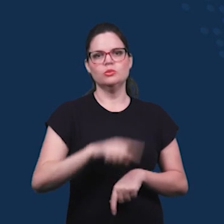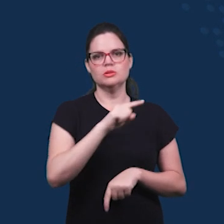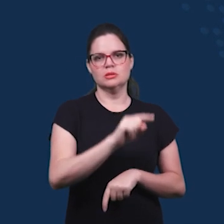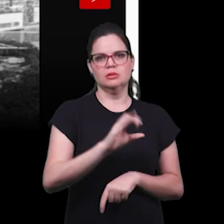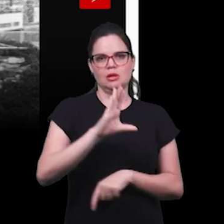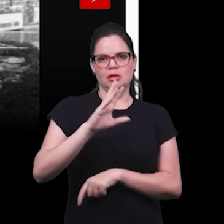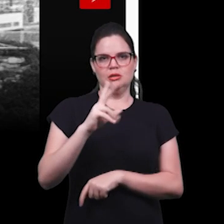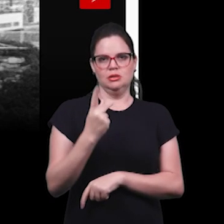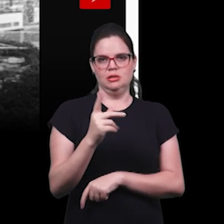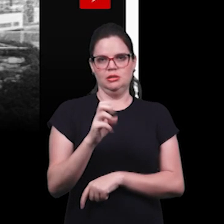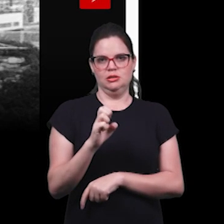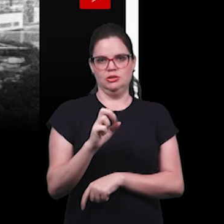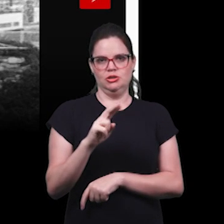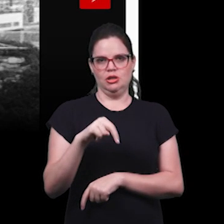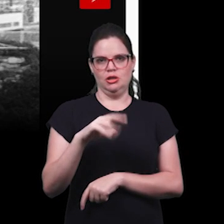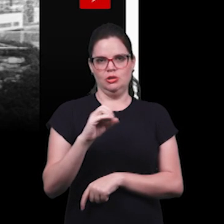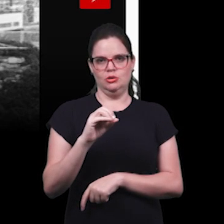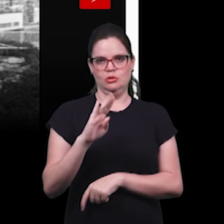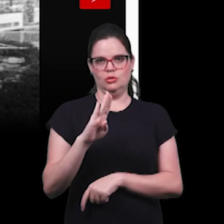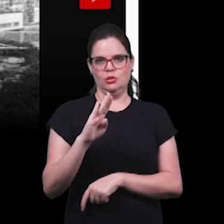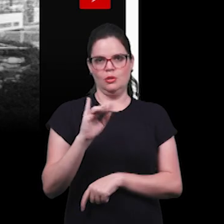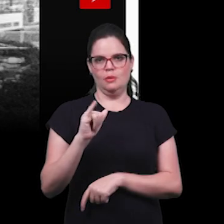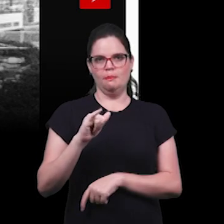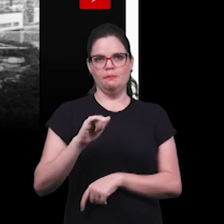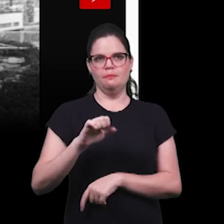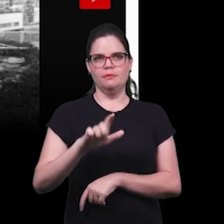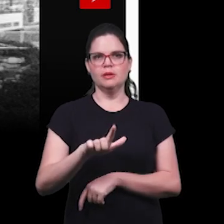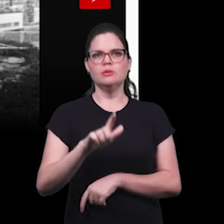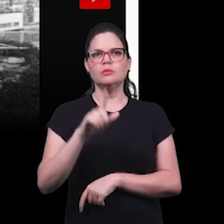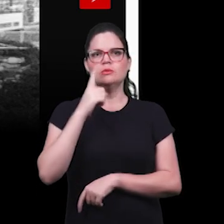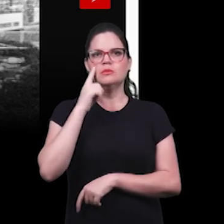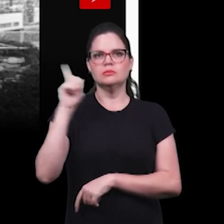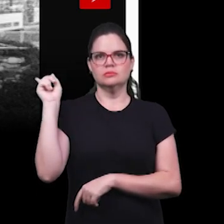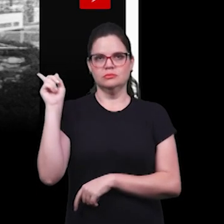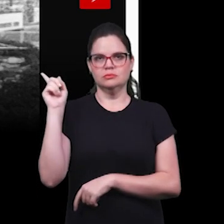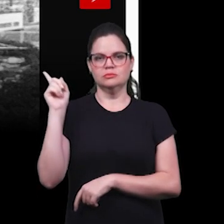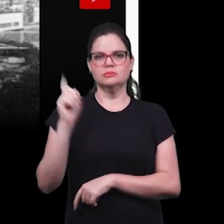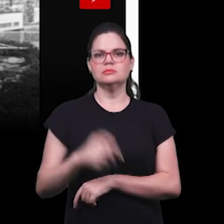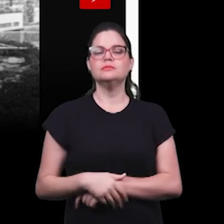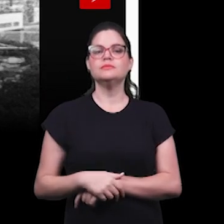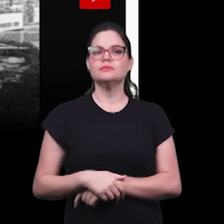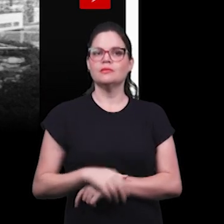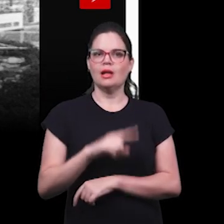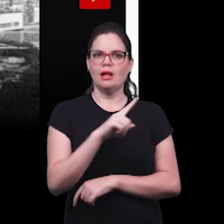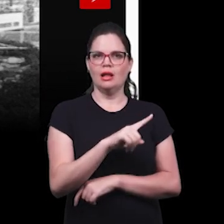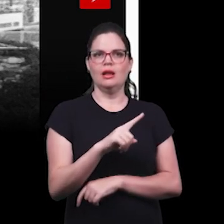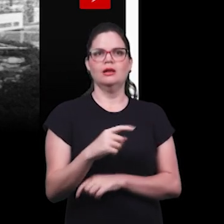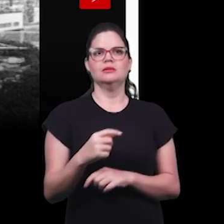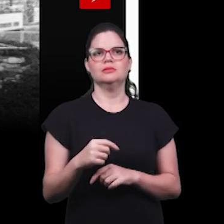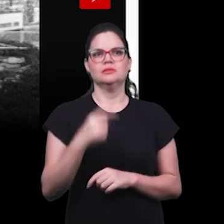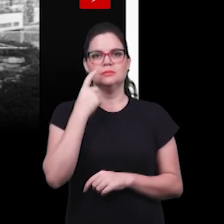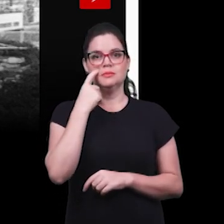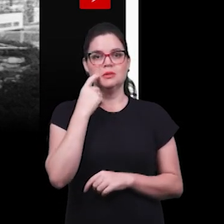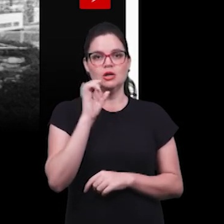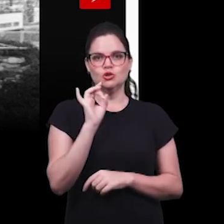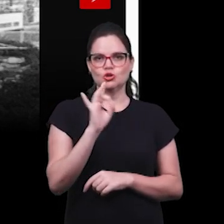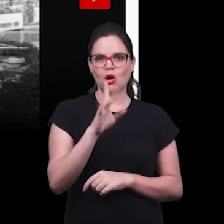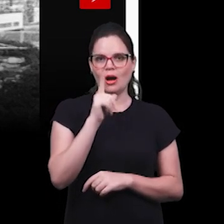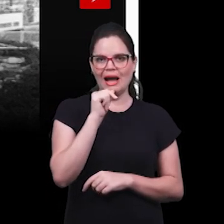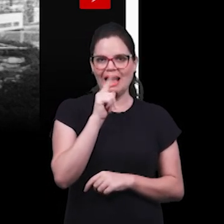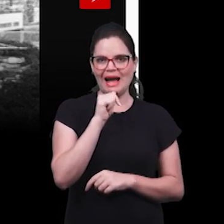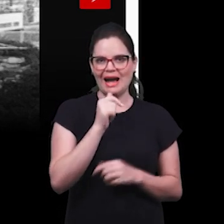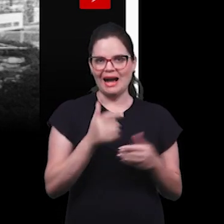no ano de 1986, em que ali não só as águas, como nós estamos vendo na projeção, como